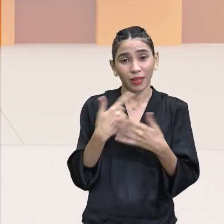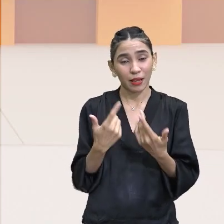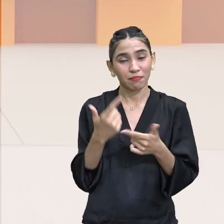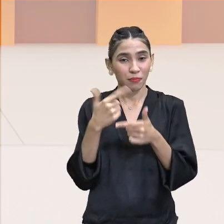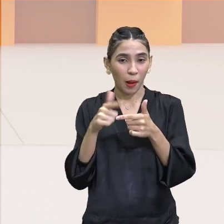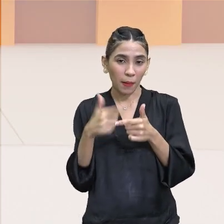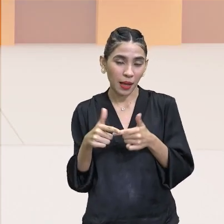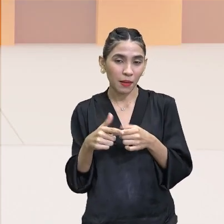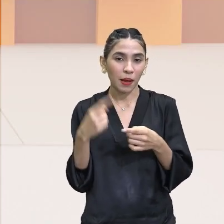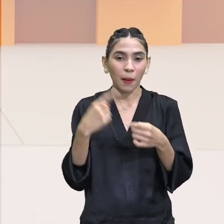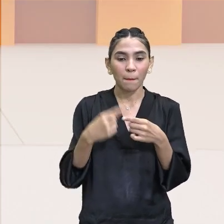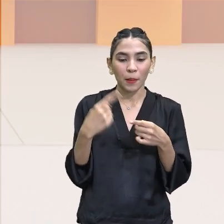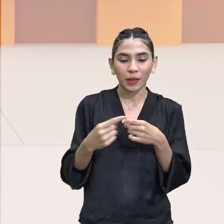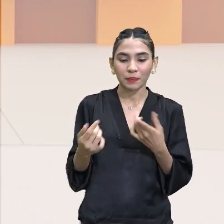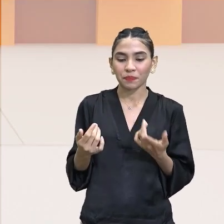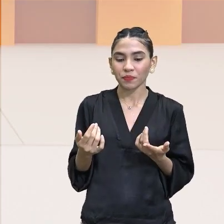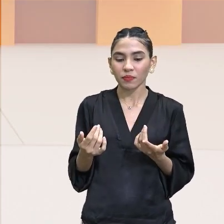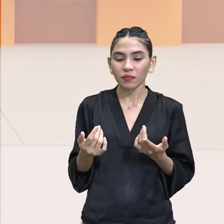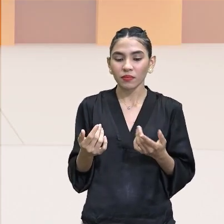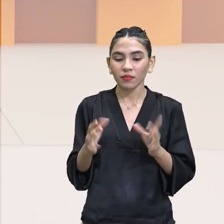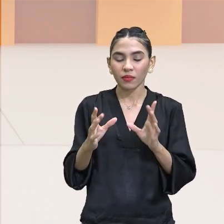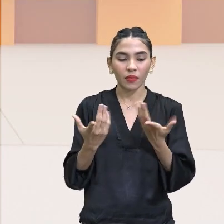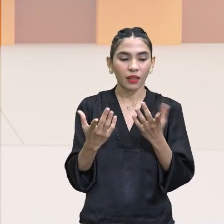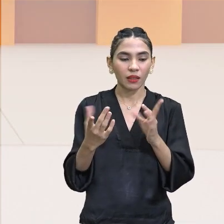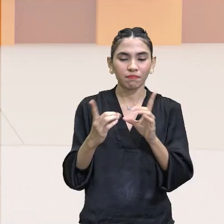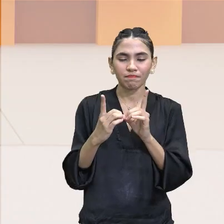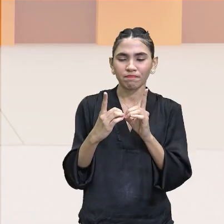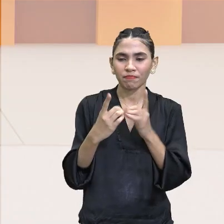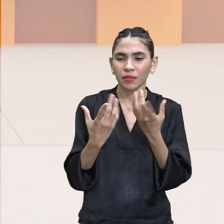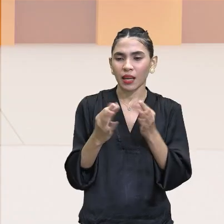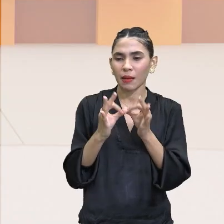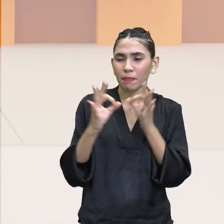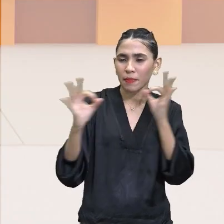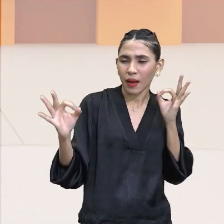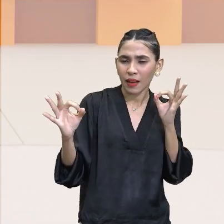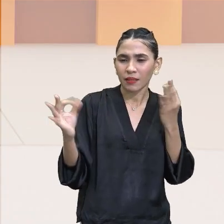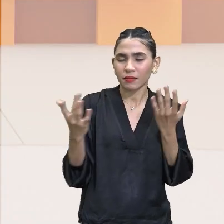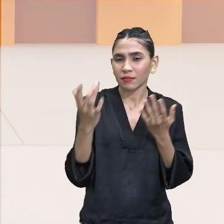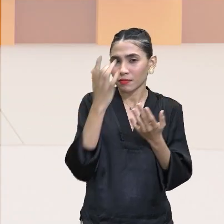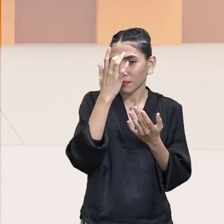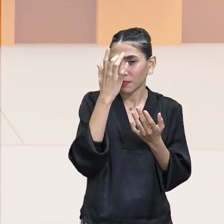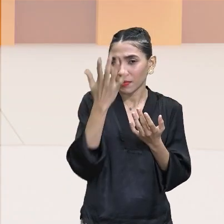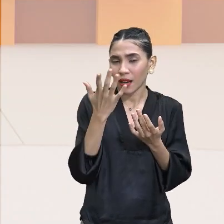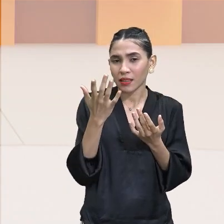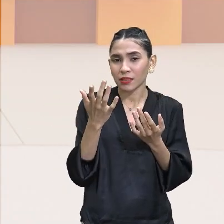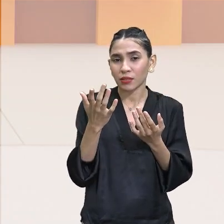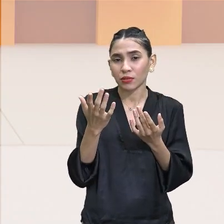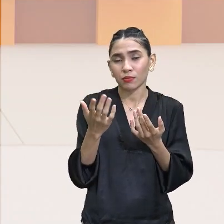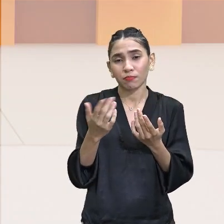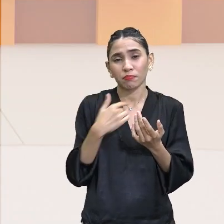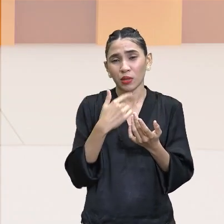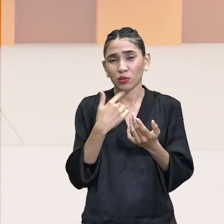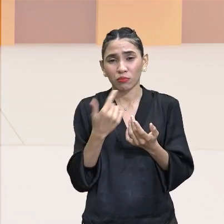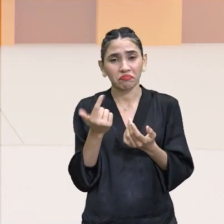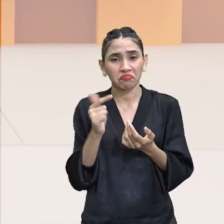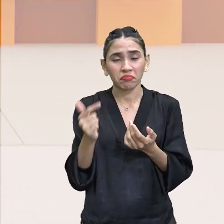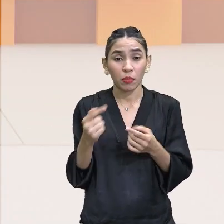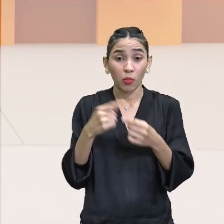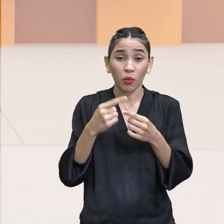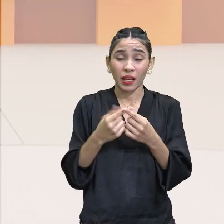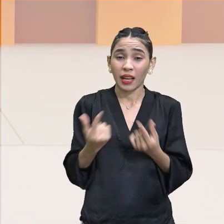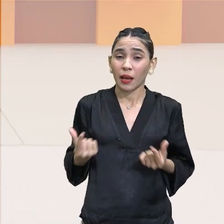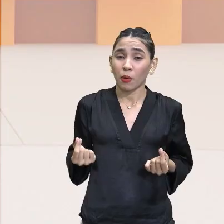grandes problemas. Por que essas distâncias, né, que estão tão fáceis, nem todo mundo consegue? Porque é muito caro, só